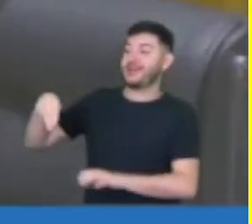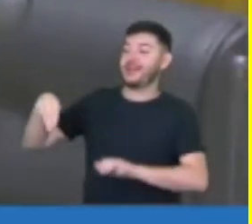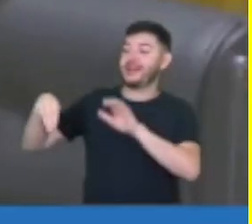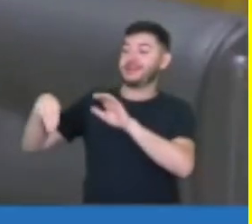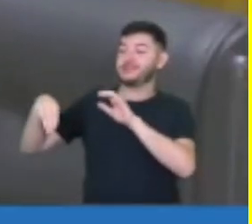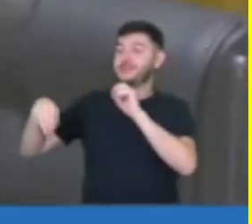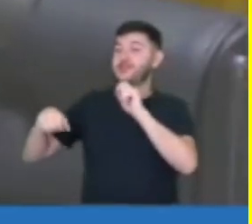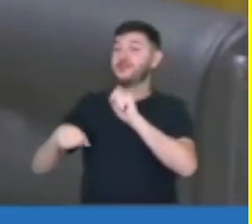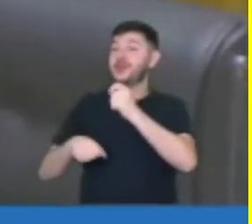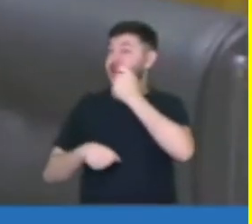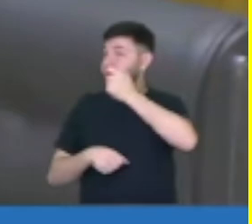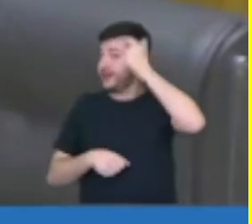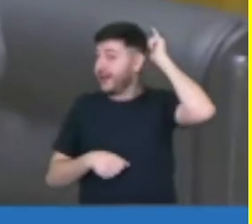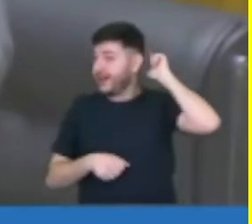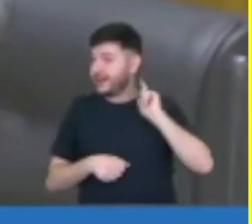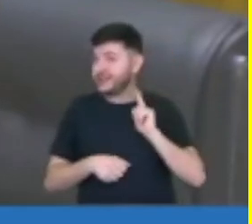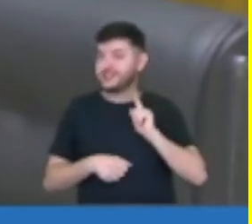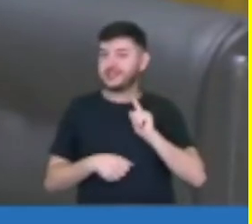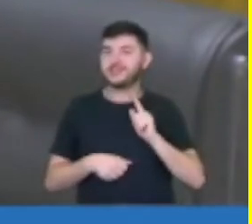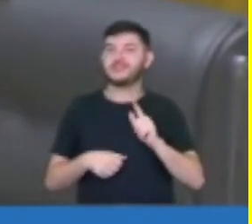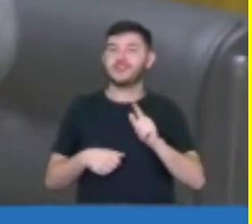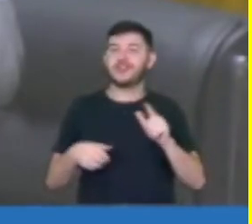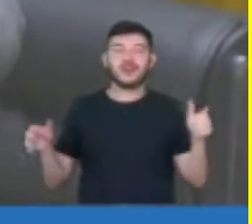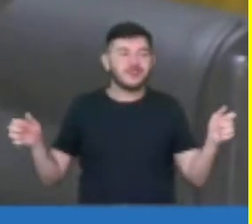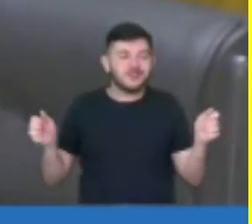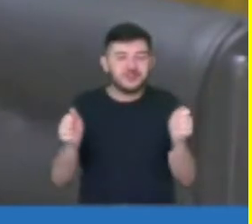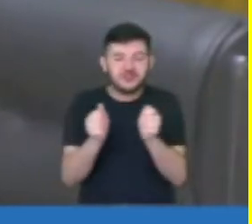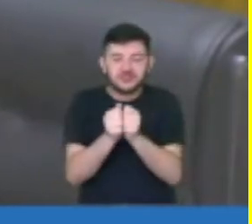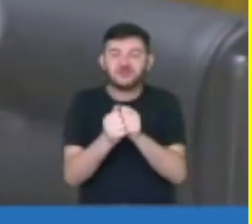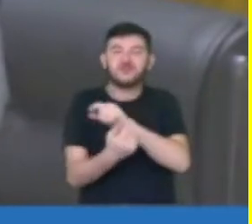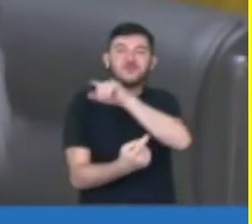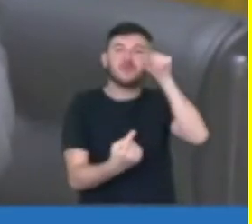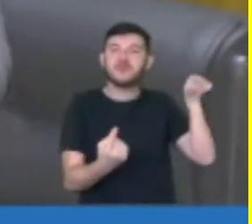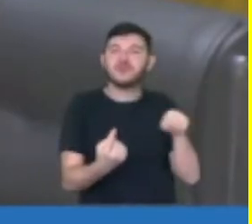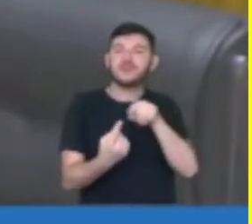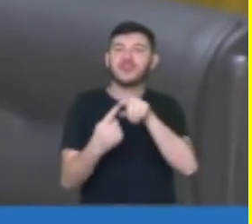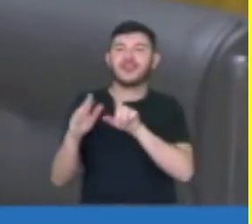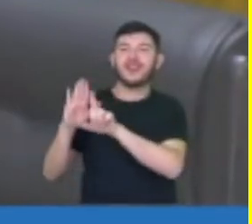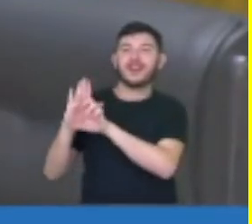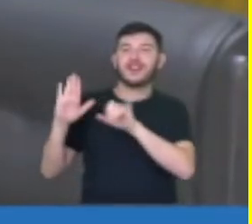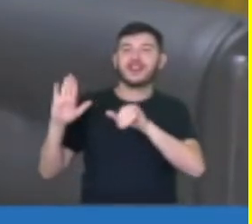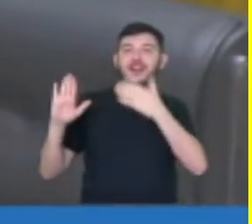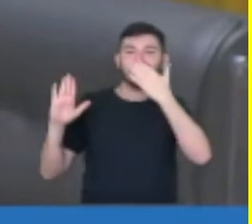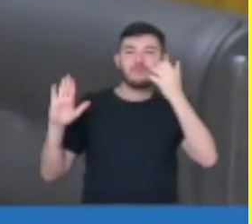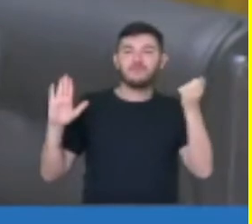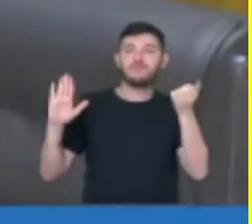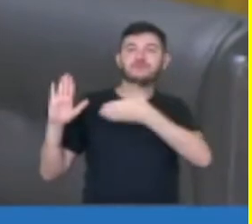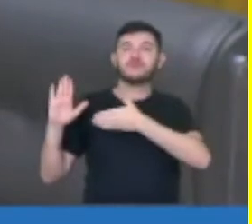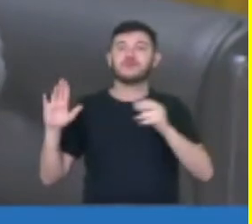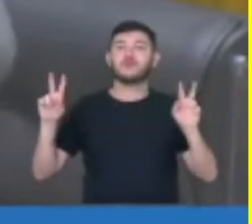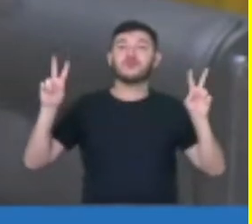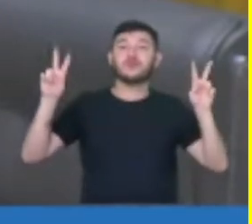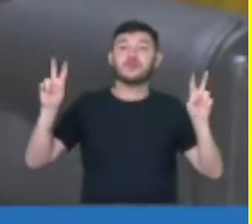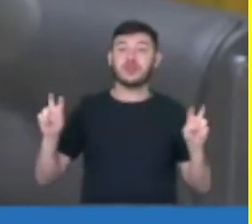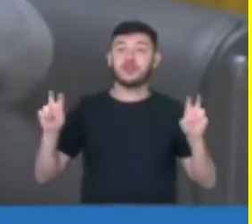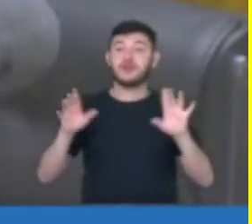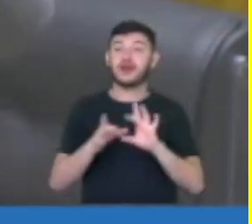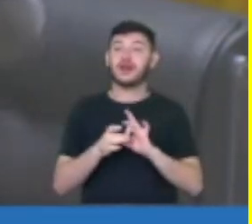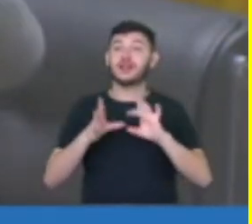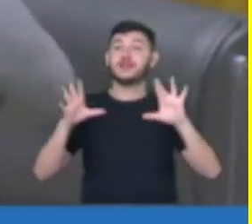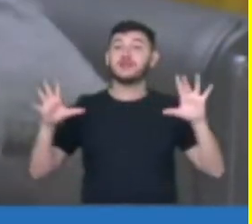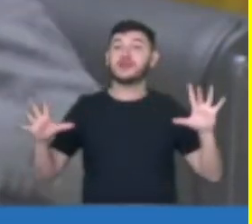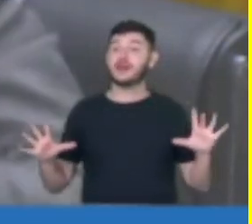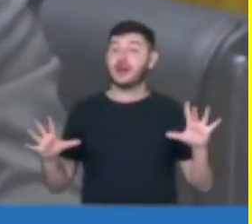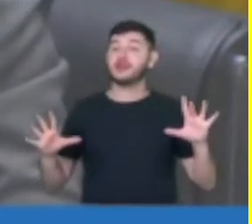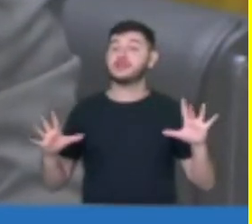deliberadamente não cumprir a lei no caso da liberdade de Daniel Silveira, ex-colega